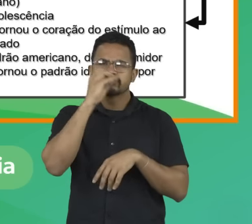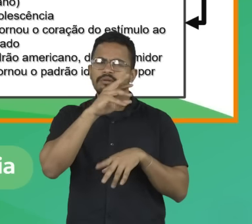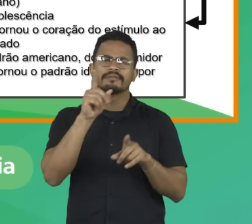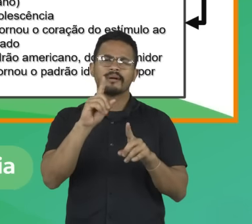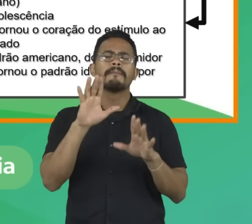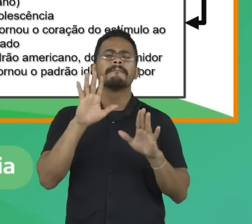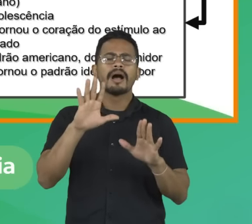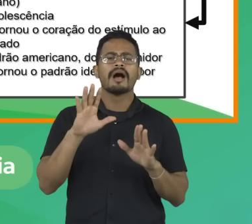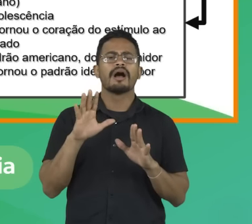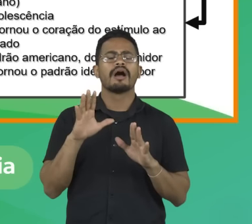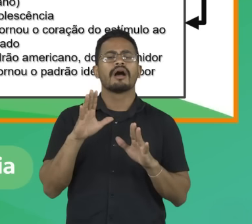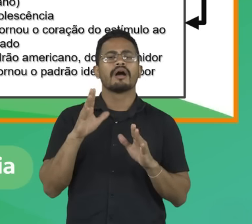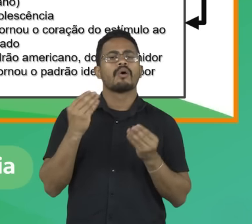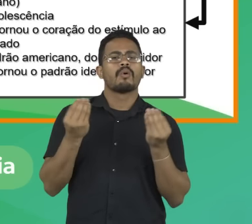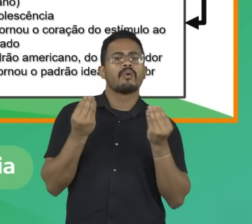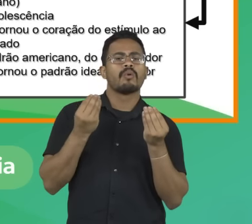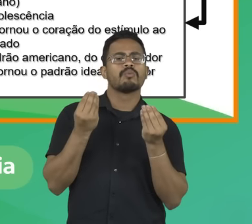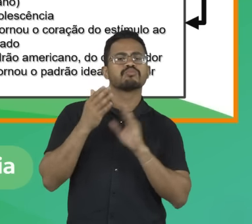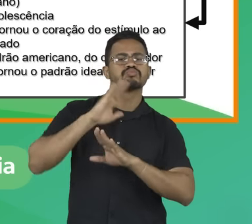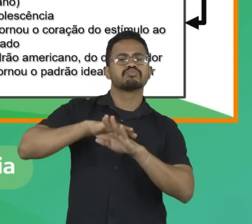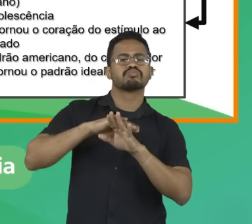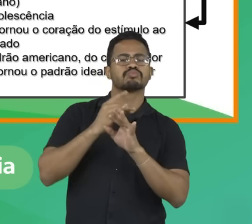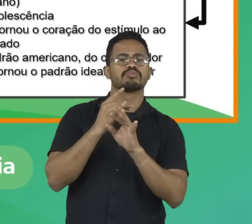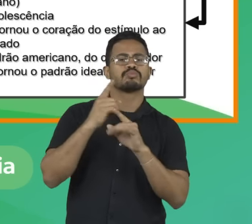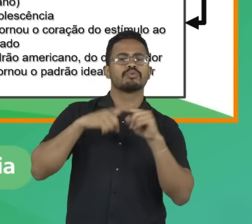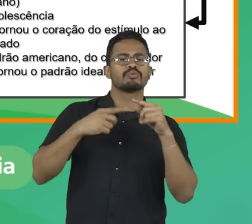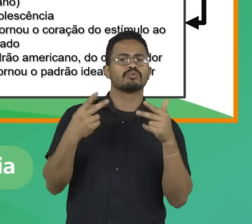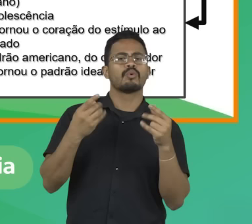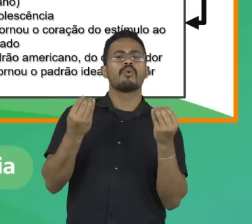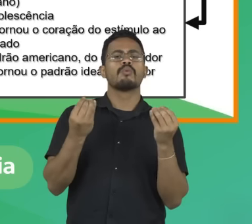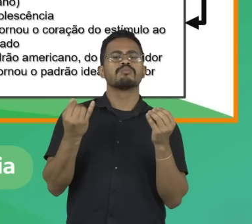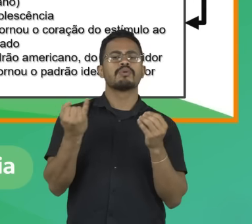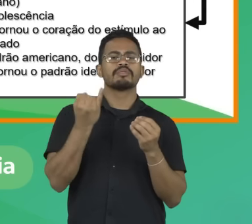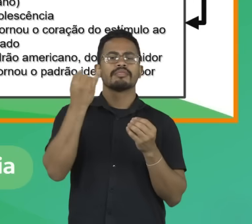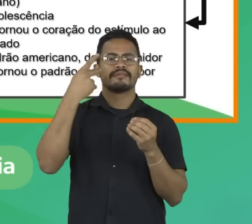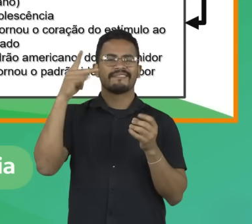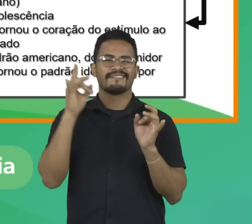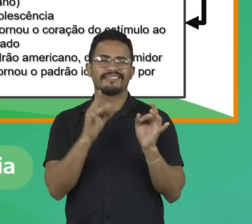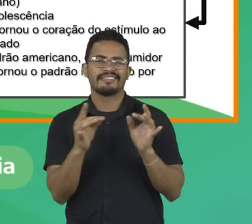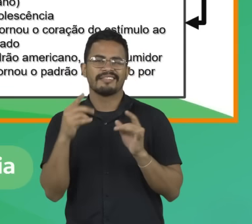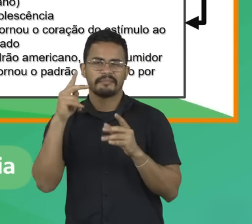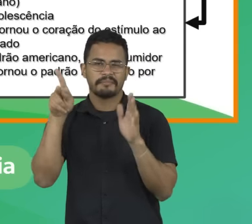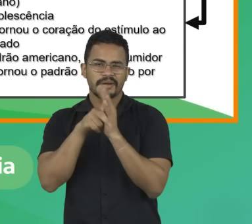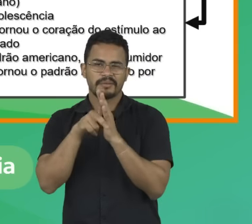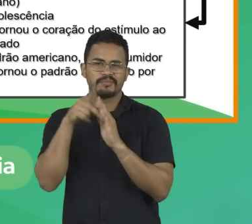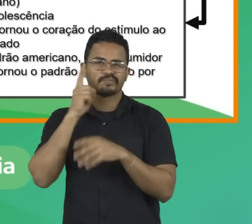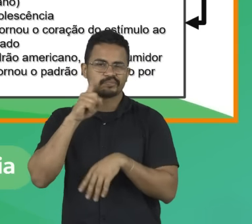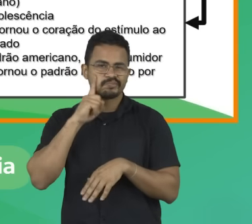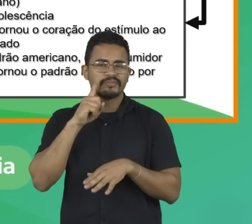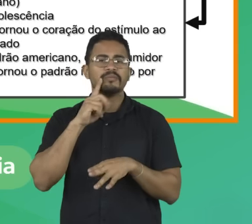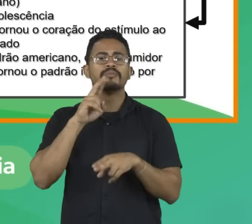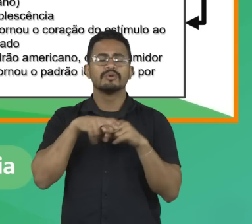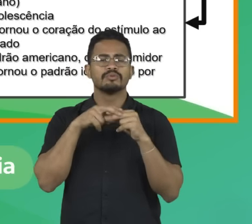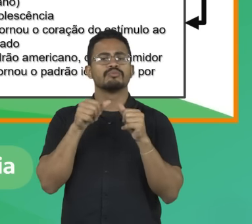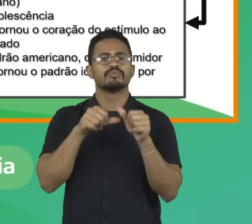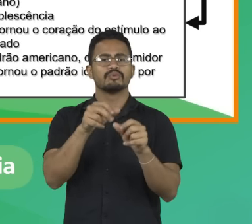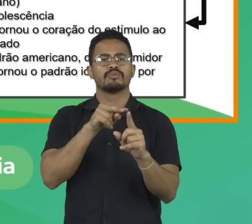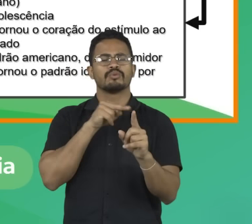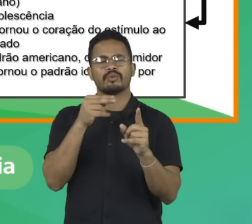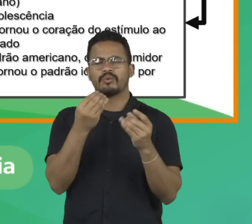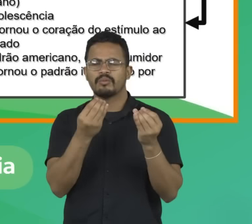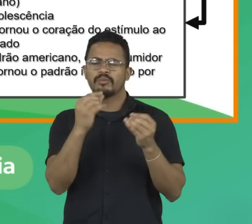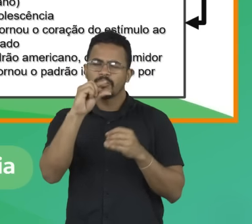esse produto era importante e patriótico. Então, mudou-se um pouco o modo como a perspectiva era feita. Então,